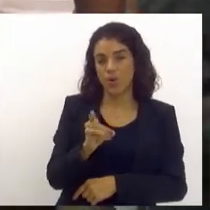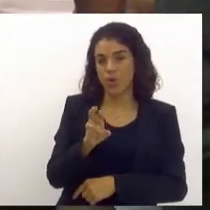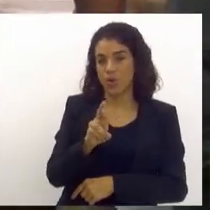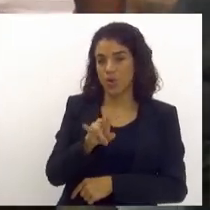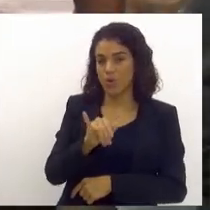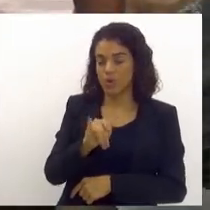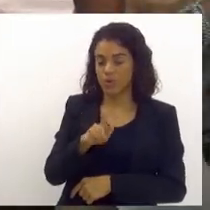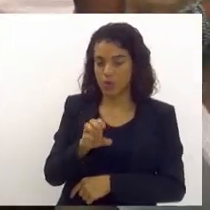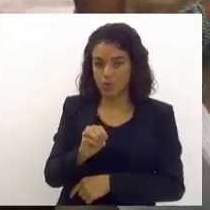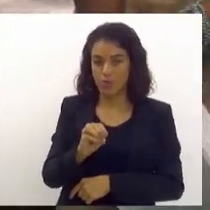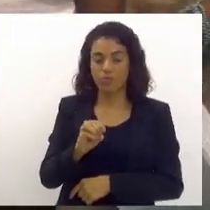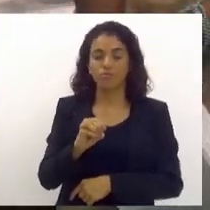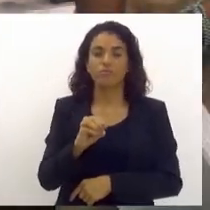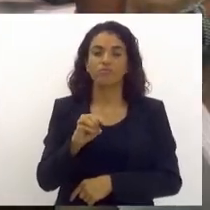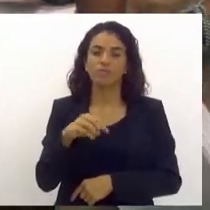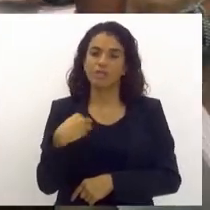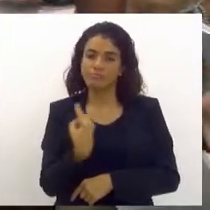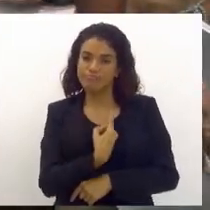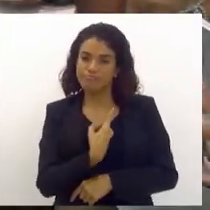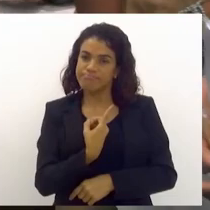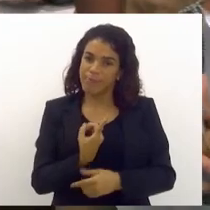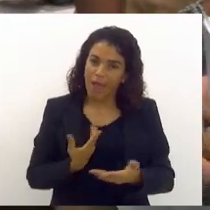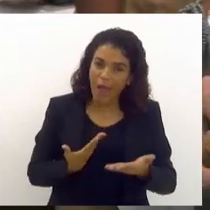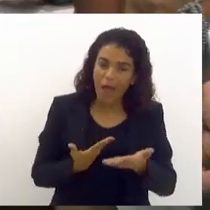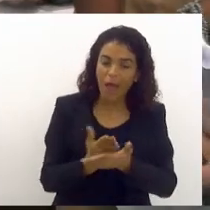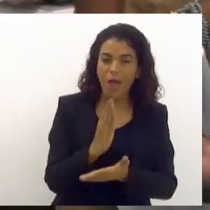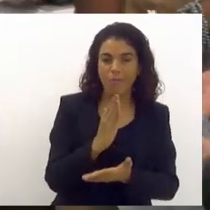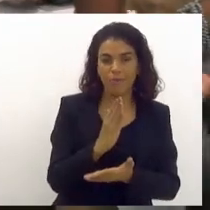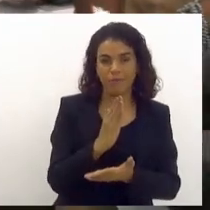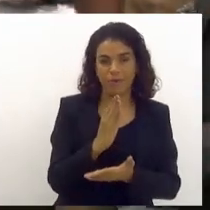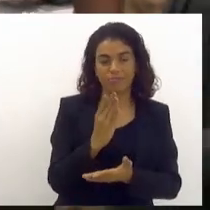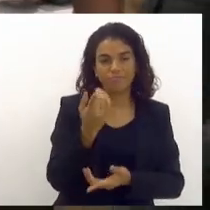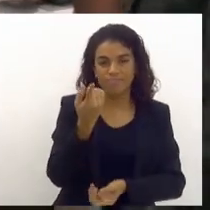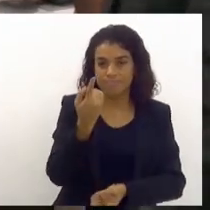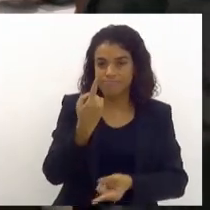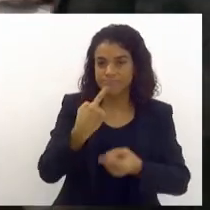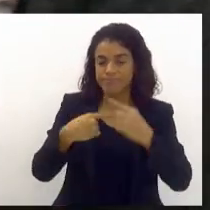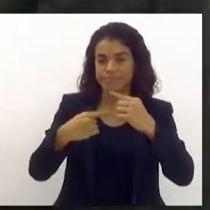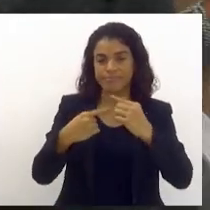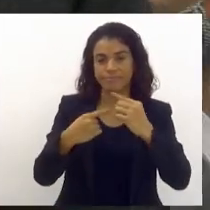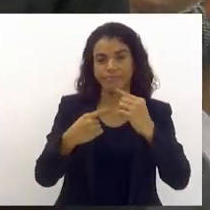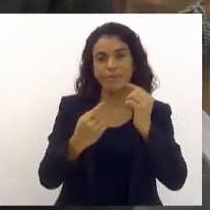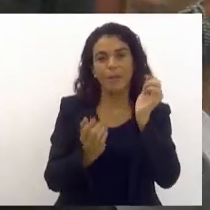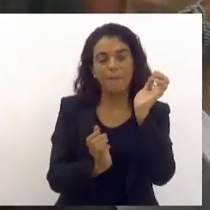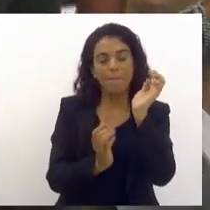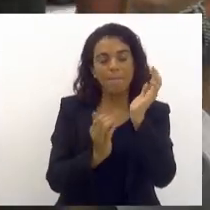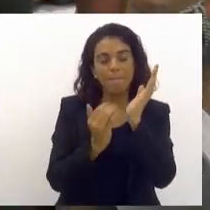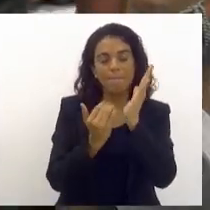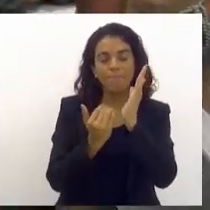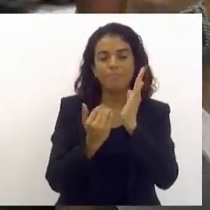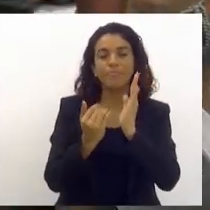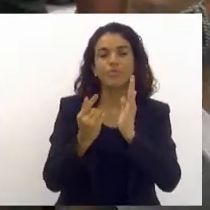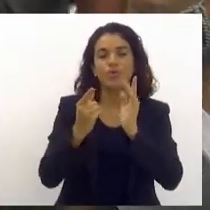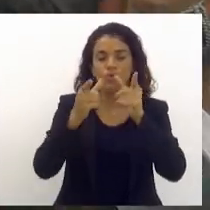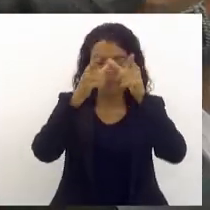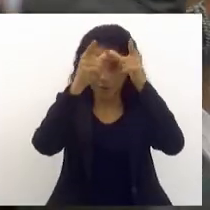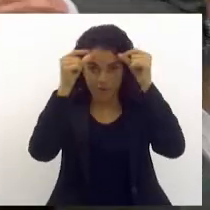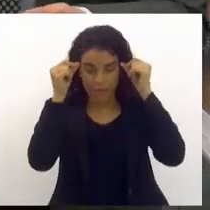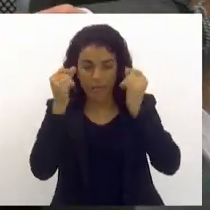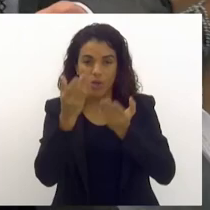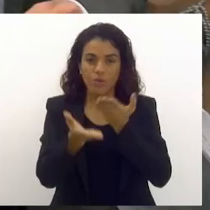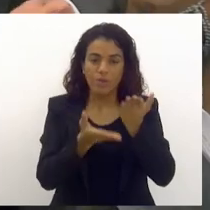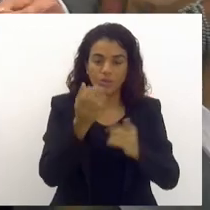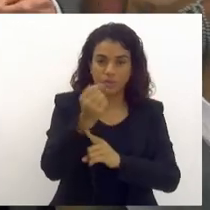para a gente aprovar a possibilidade de promoção dos assistentes sociais, dos enfermeiros e